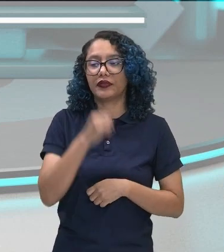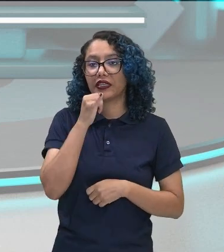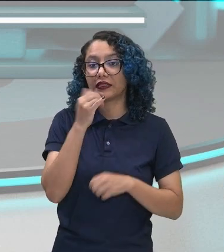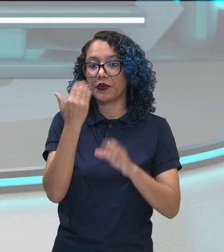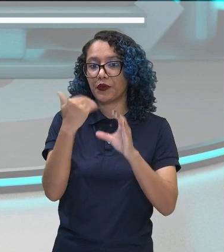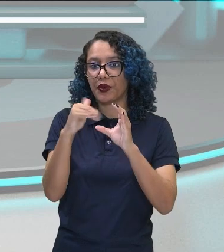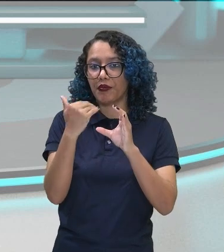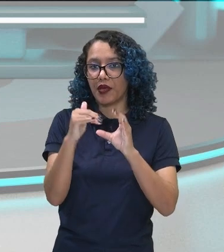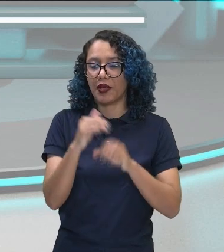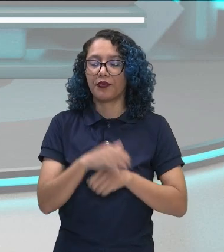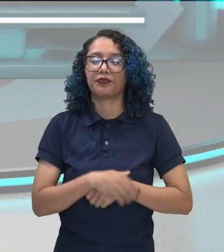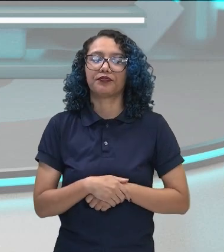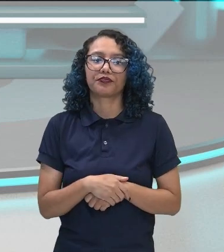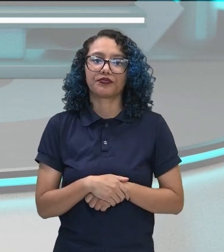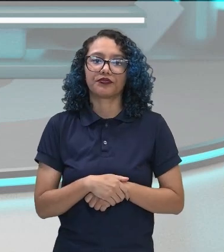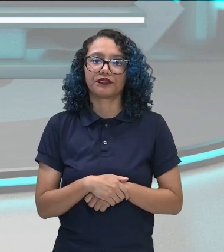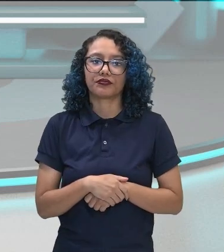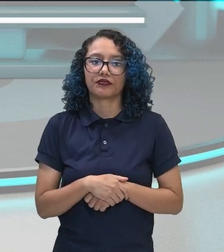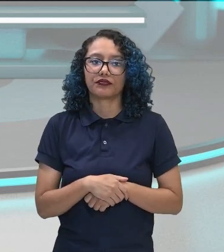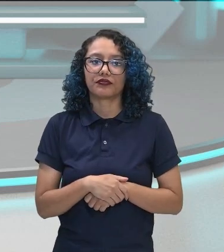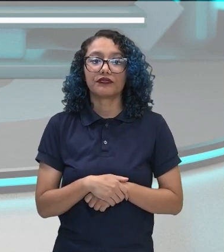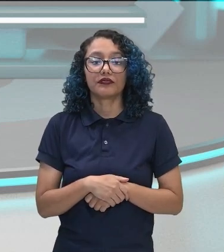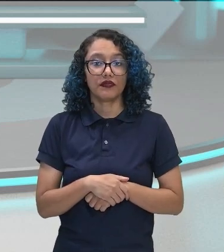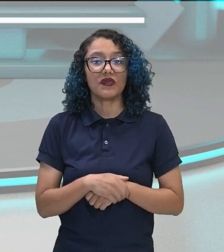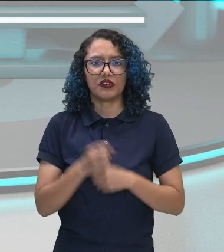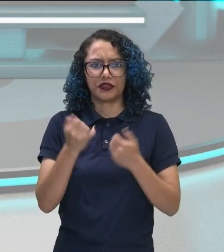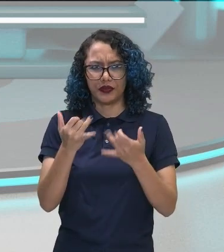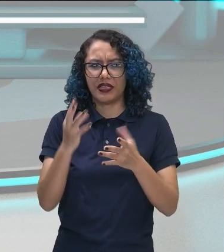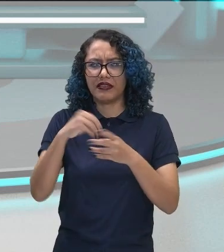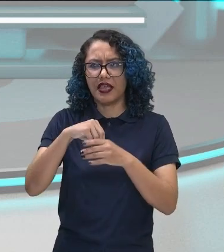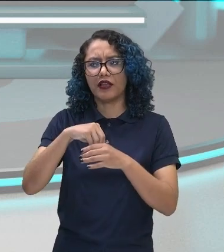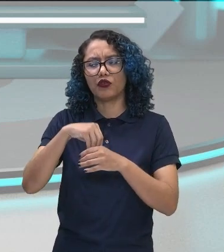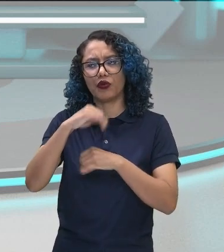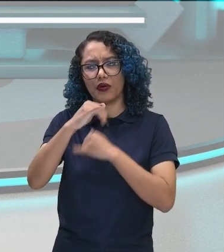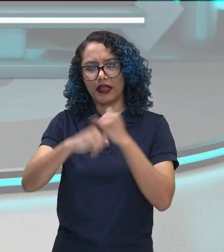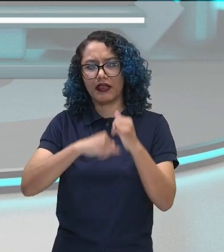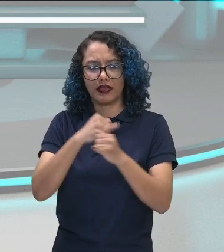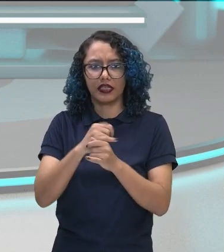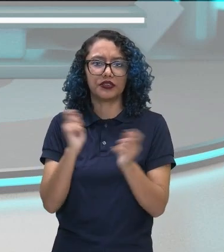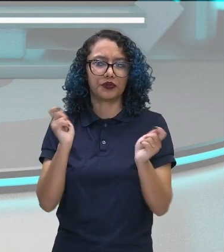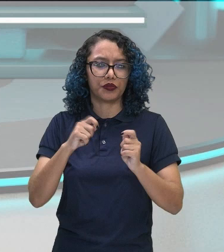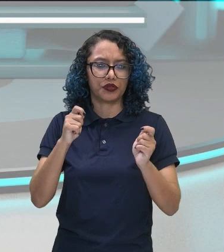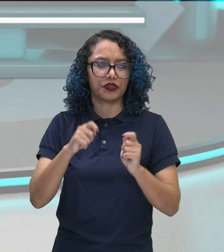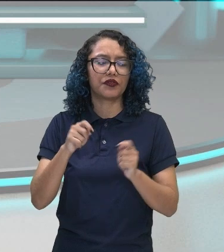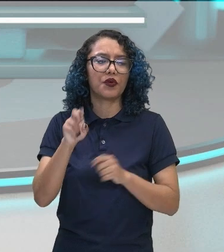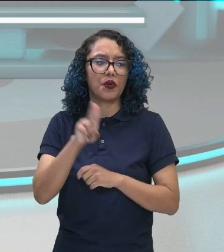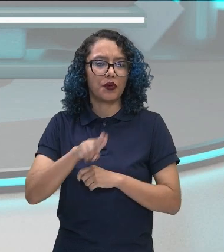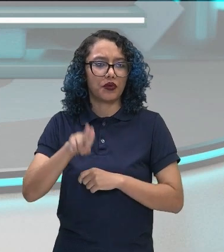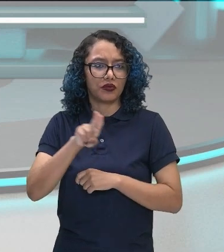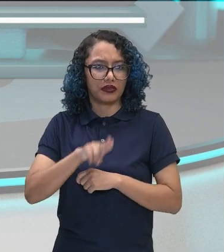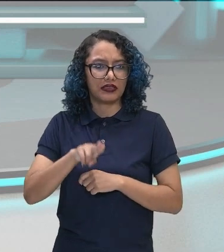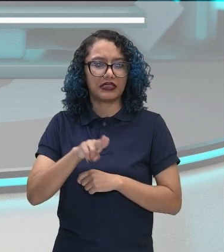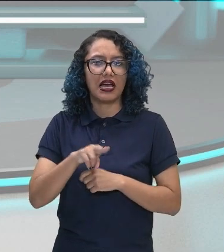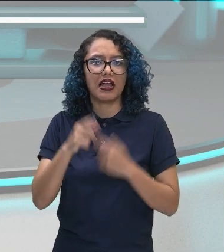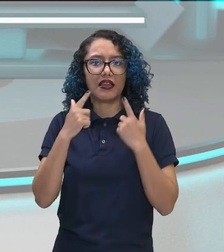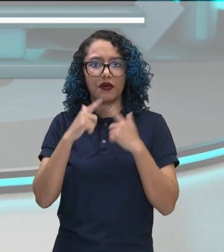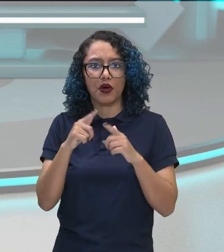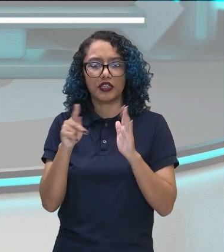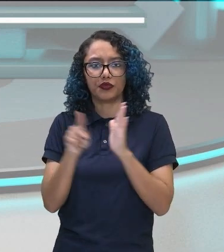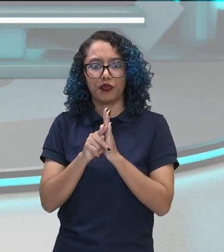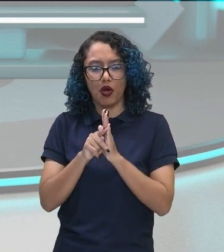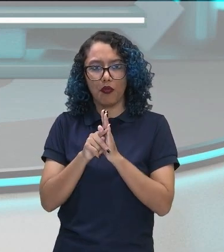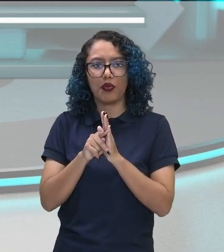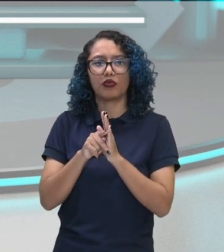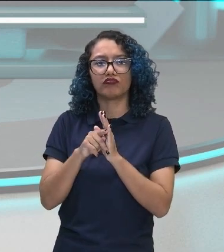e-mail, olha aí, falei que no internetês nós podemos usar, na internet podemos usar internetês, mas olha